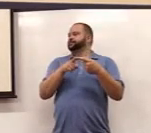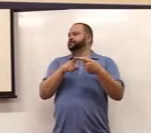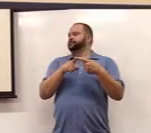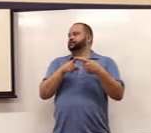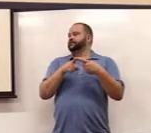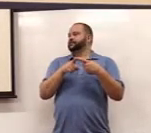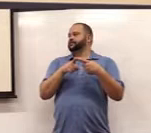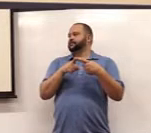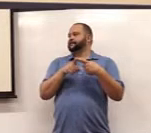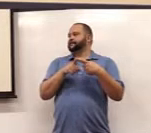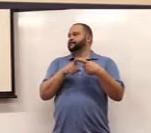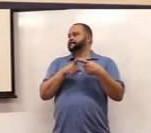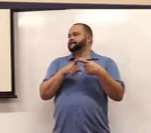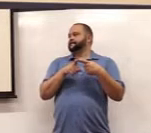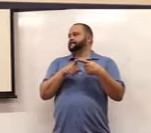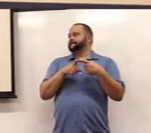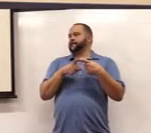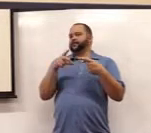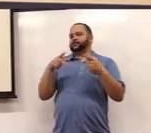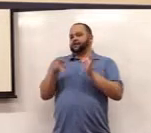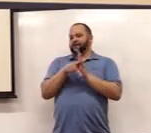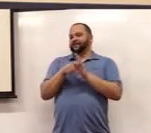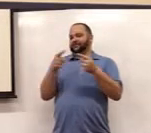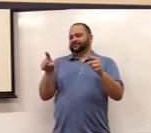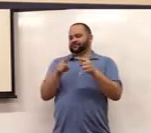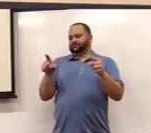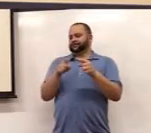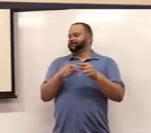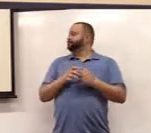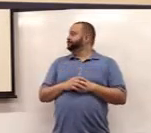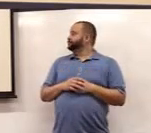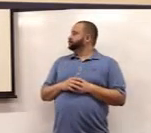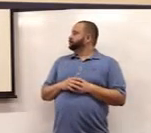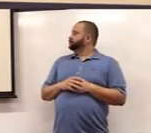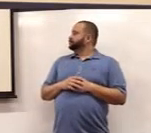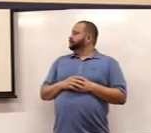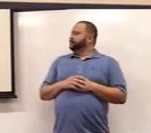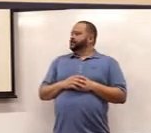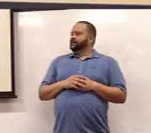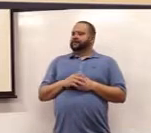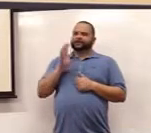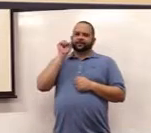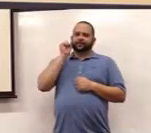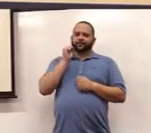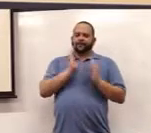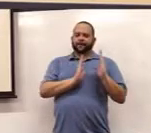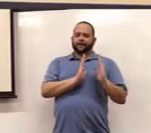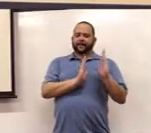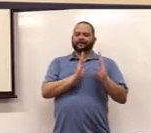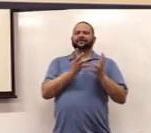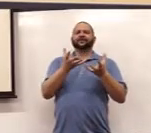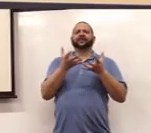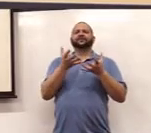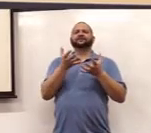é muito particular. Vamos ouvir esse primeiro movimento, um pedacinho, e eu quero que vocês me